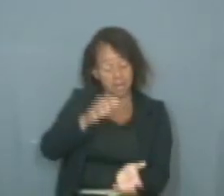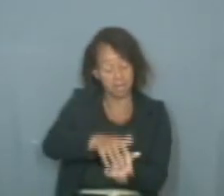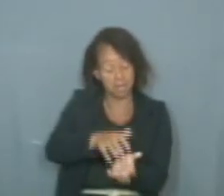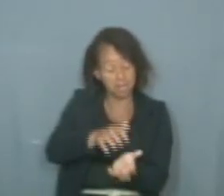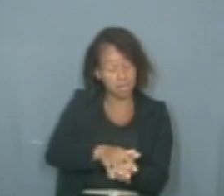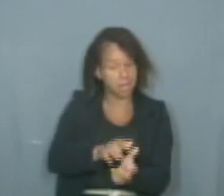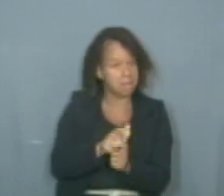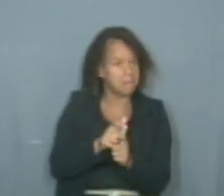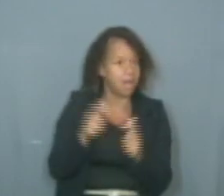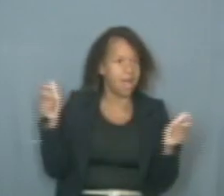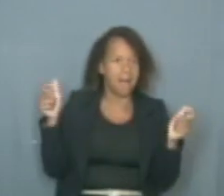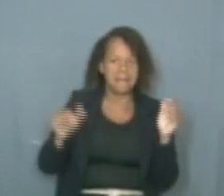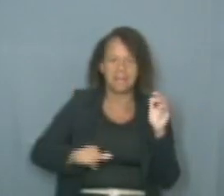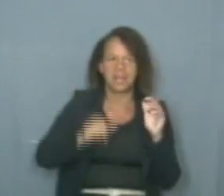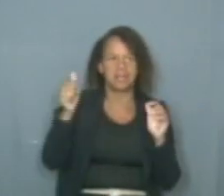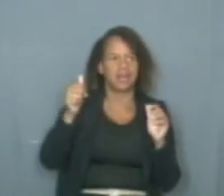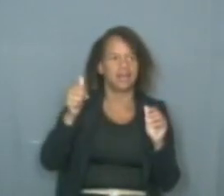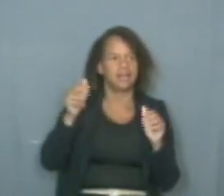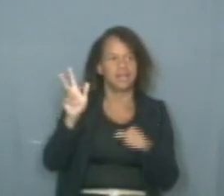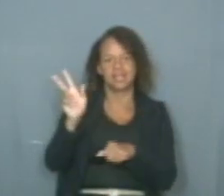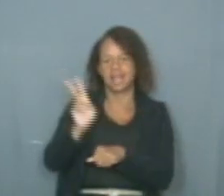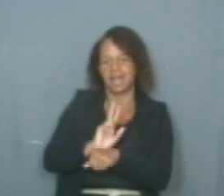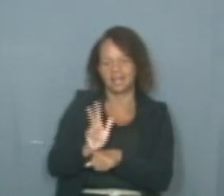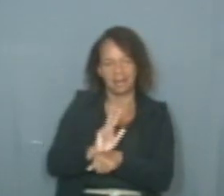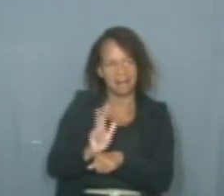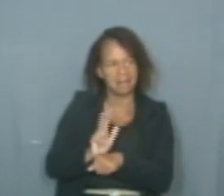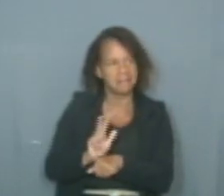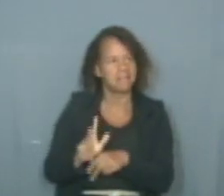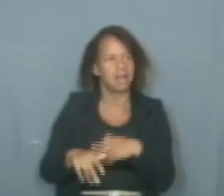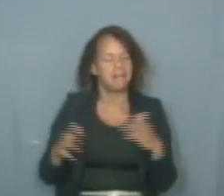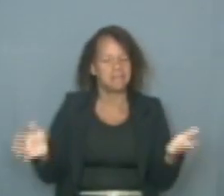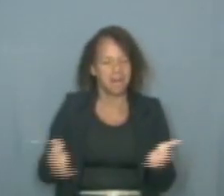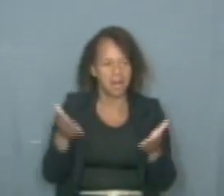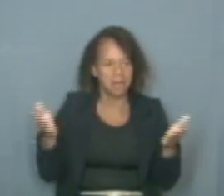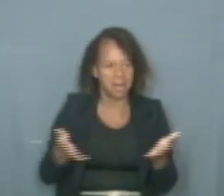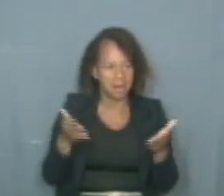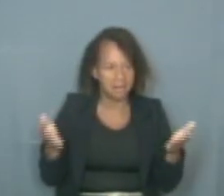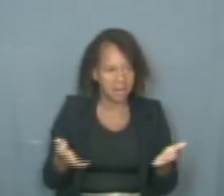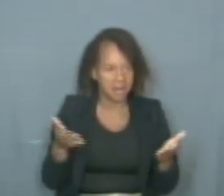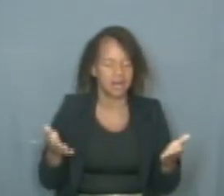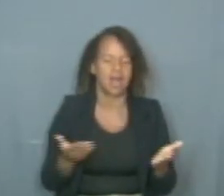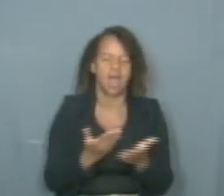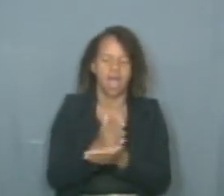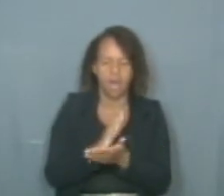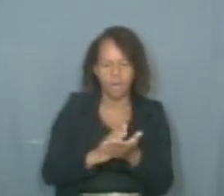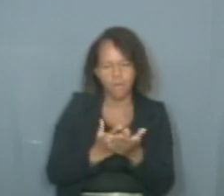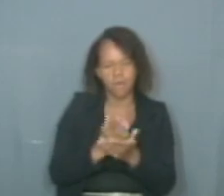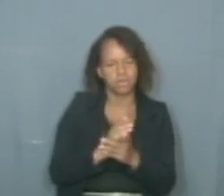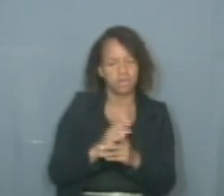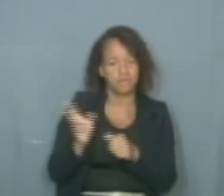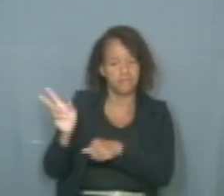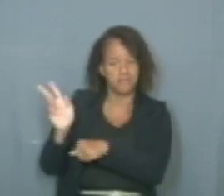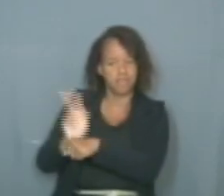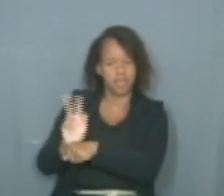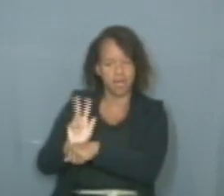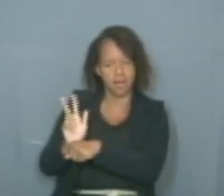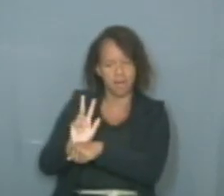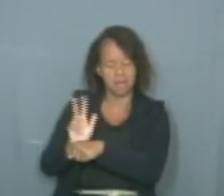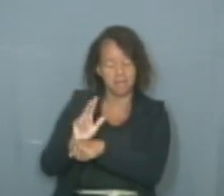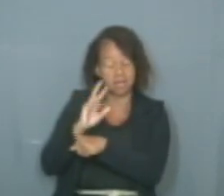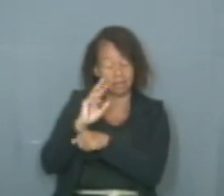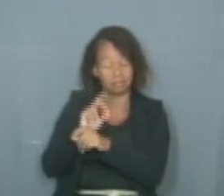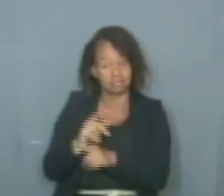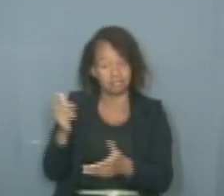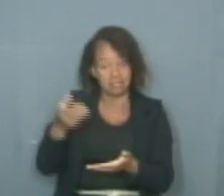grandes diretores de cinema, de grandes produtores. Alguns dos grandes filmes que têm sido